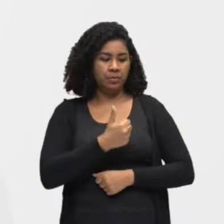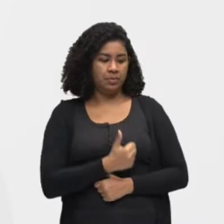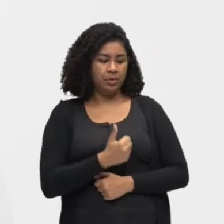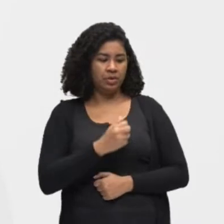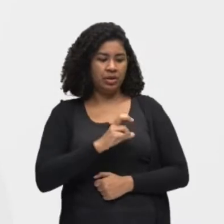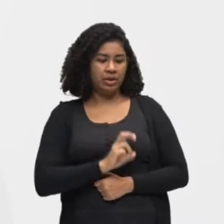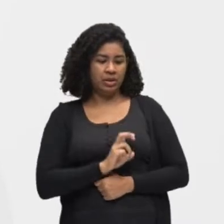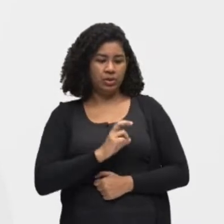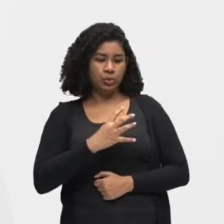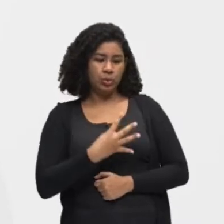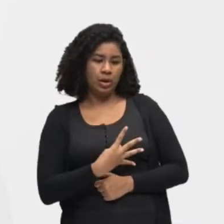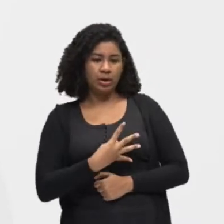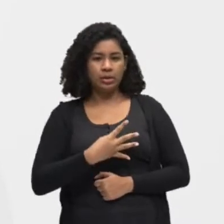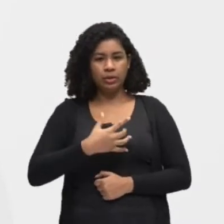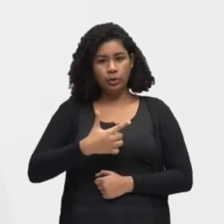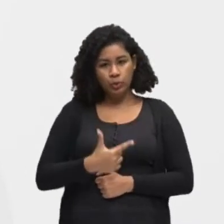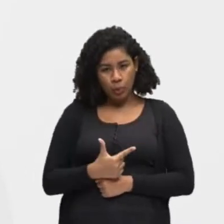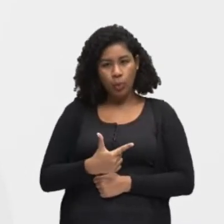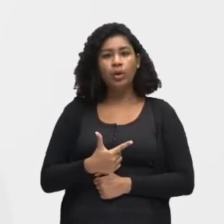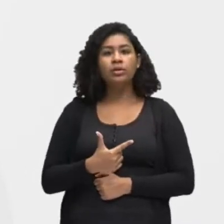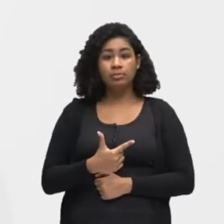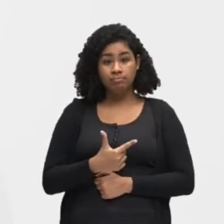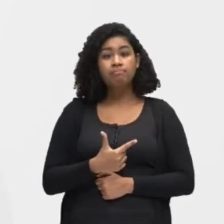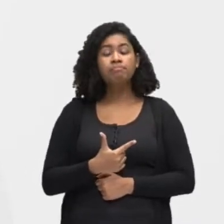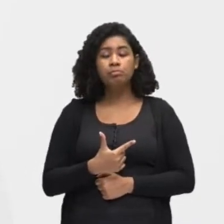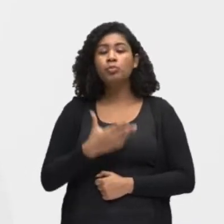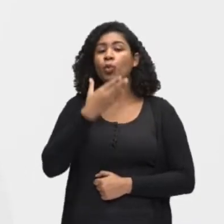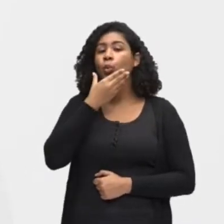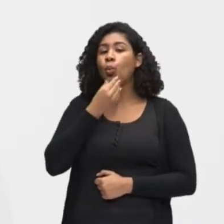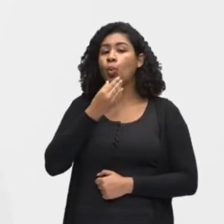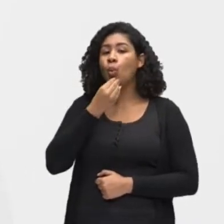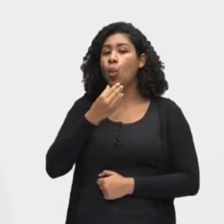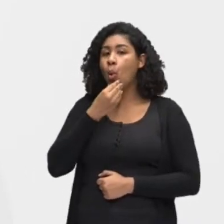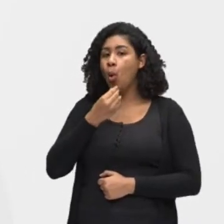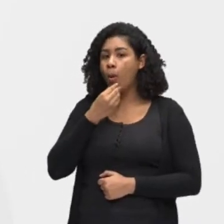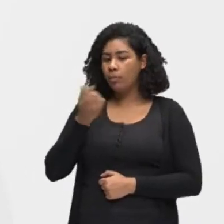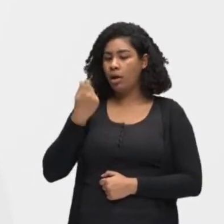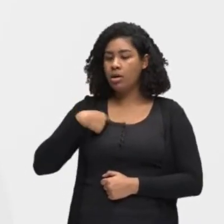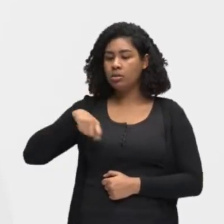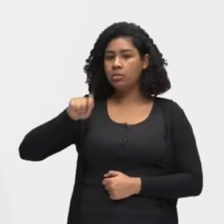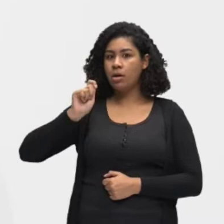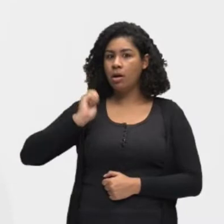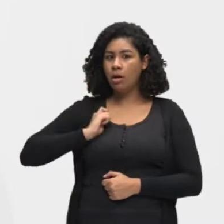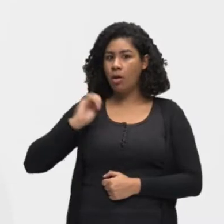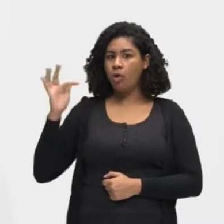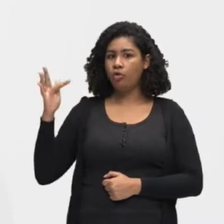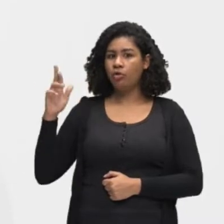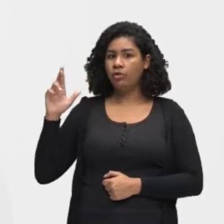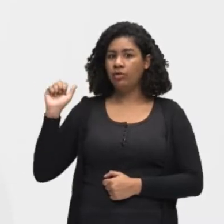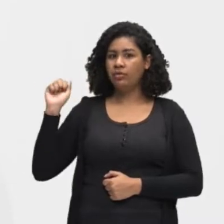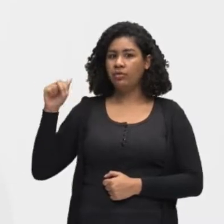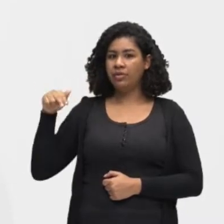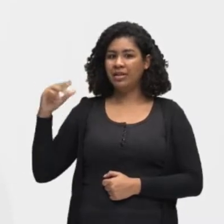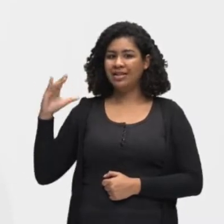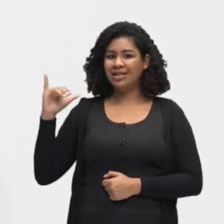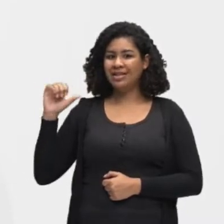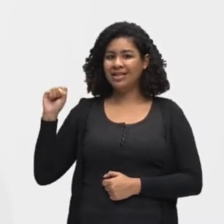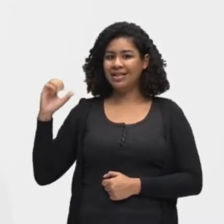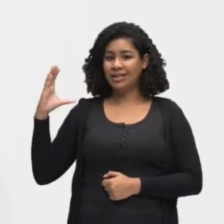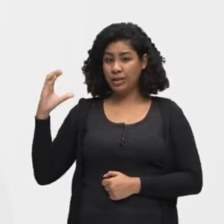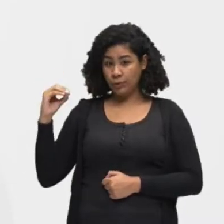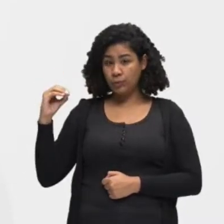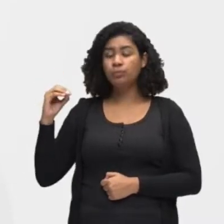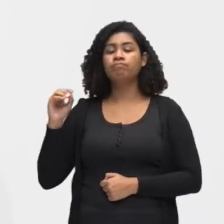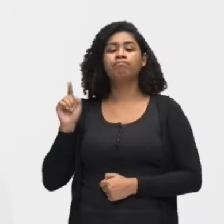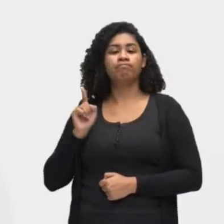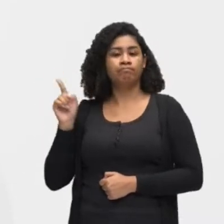bem depois de Pinzon e Diogo de Lepe, o explorador espanhol Francisco Orellana, ou Francisco Orellana,